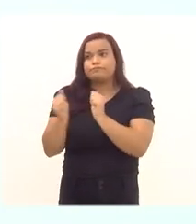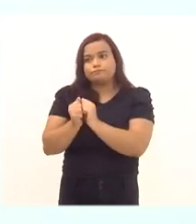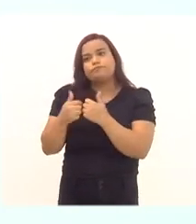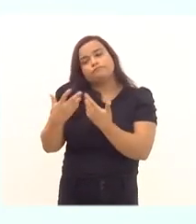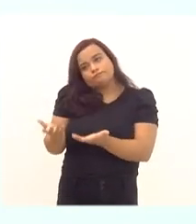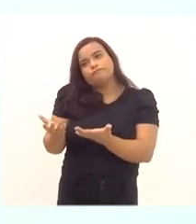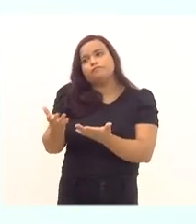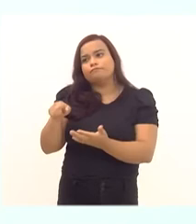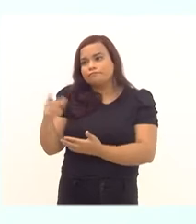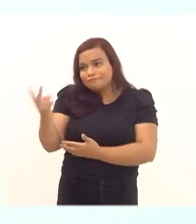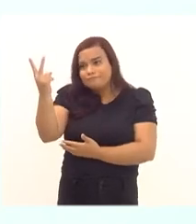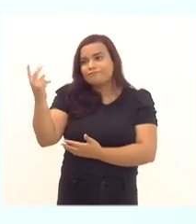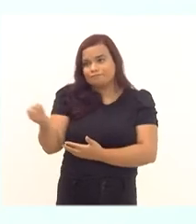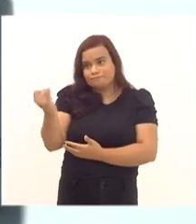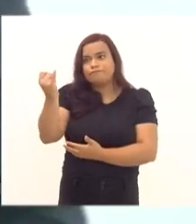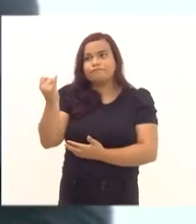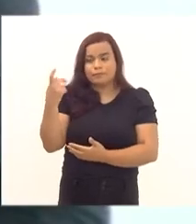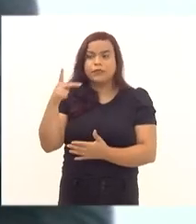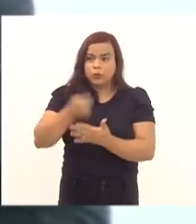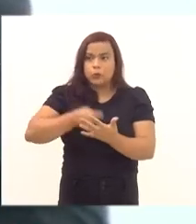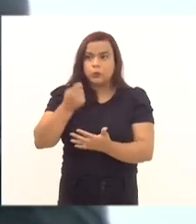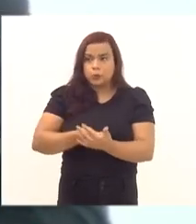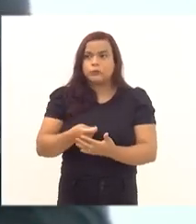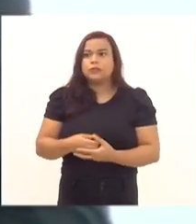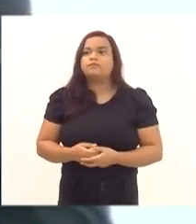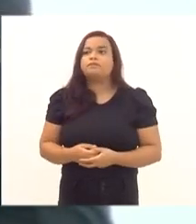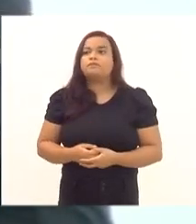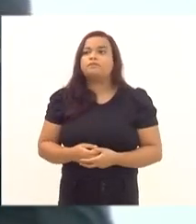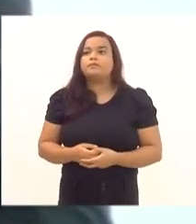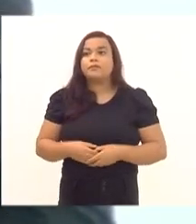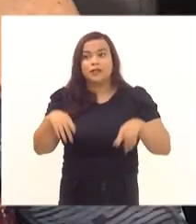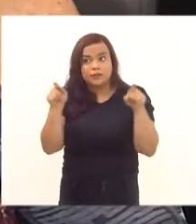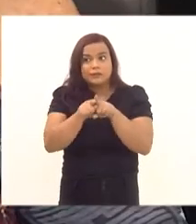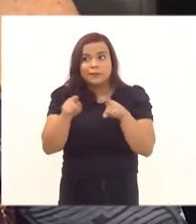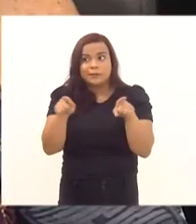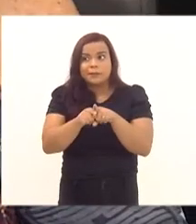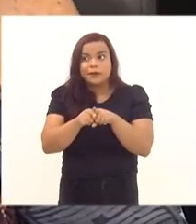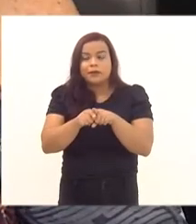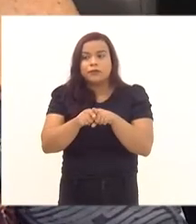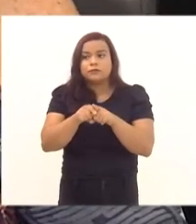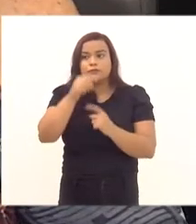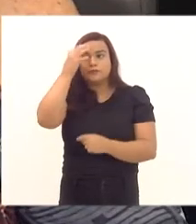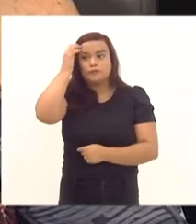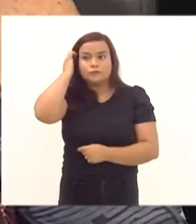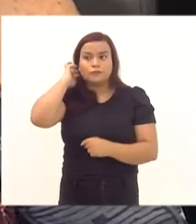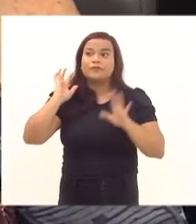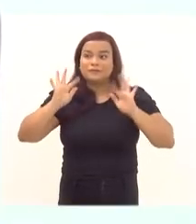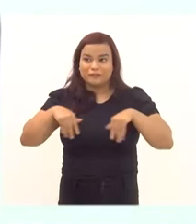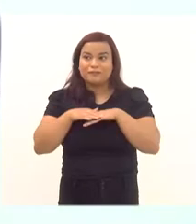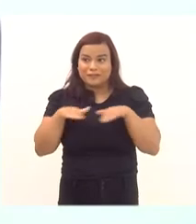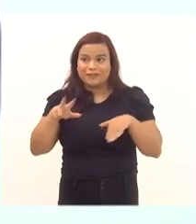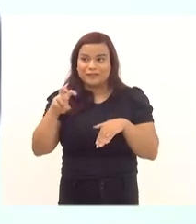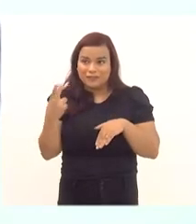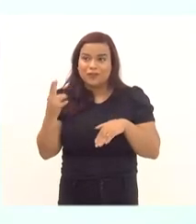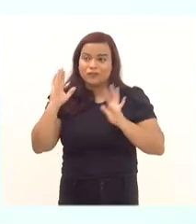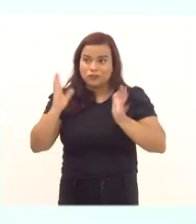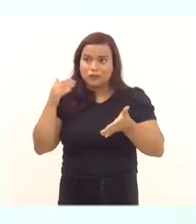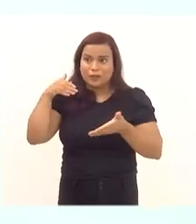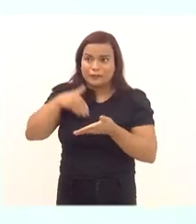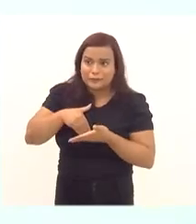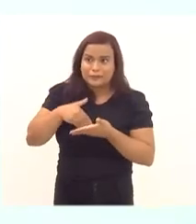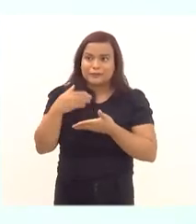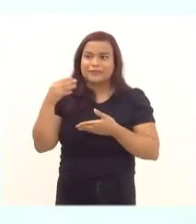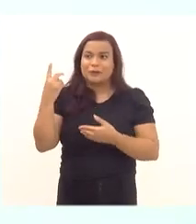muito valoroso na sua luta e para para finalizar né já tô aí no